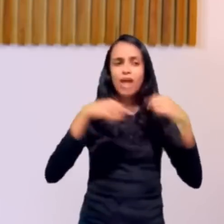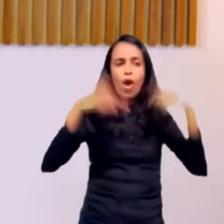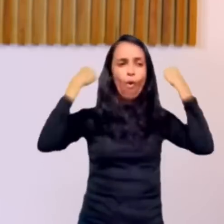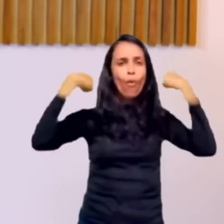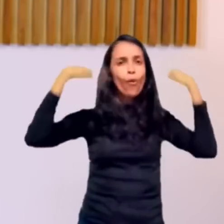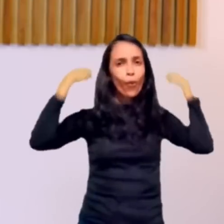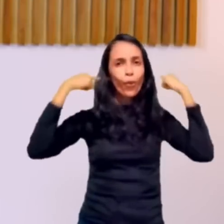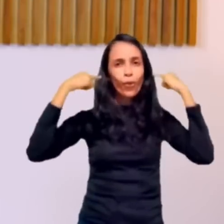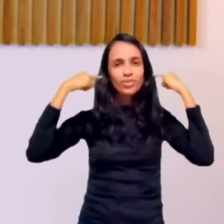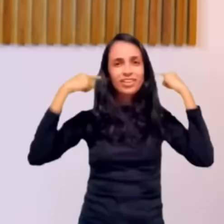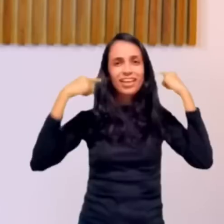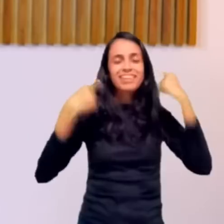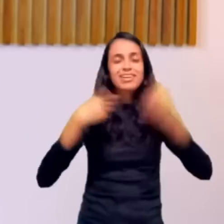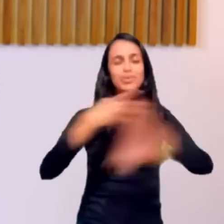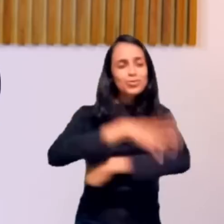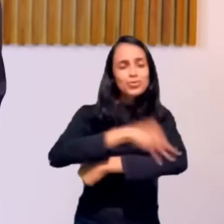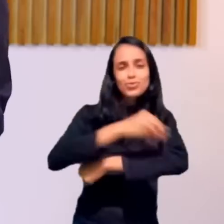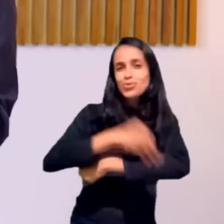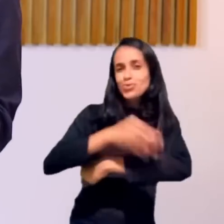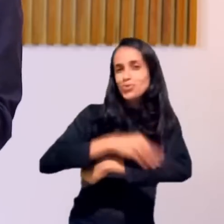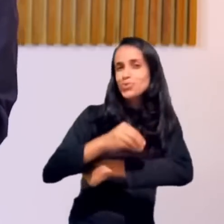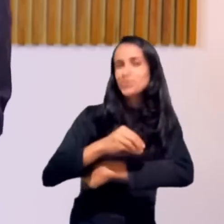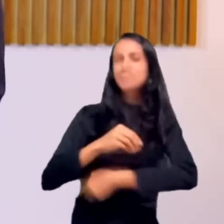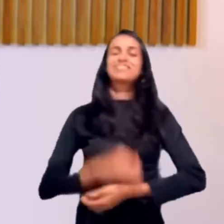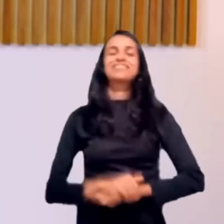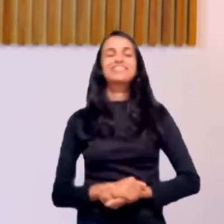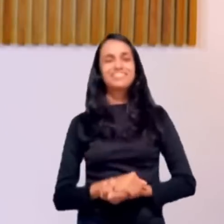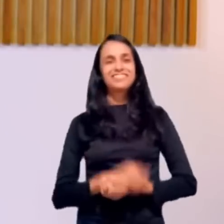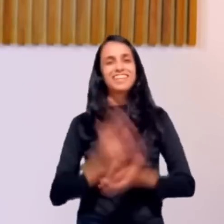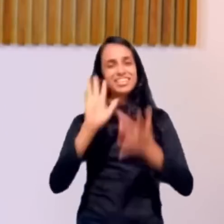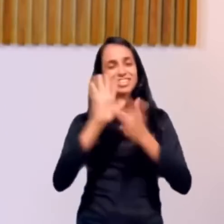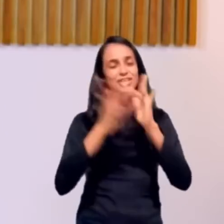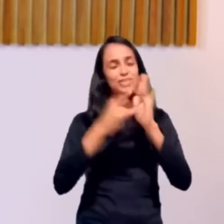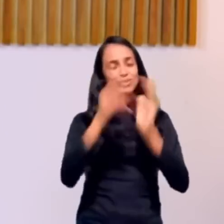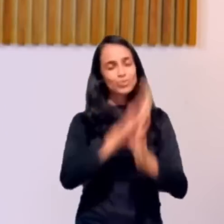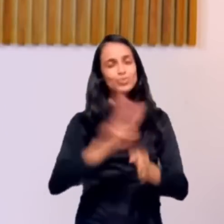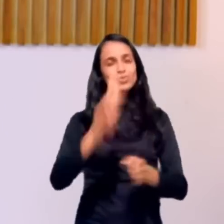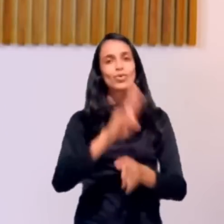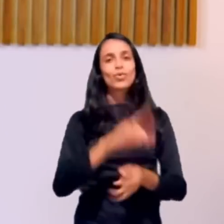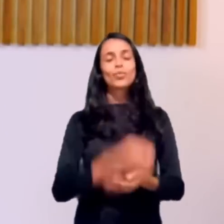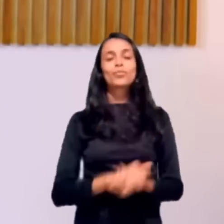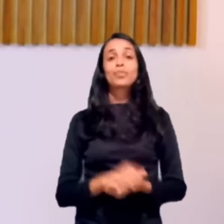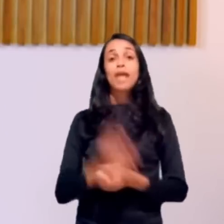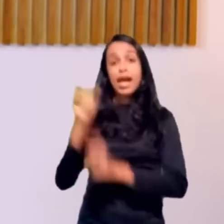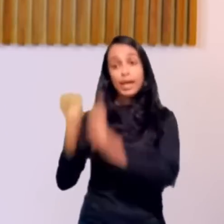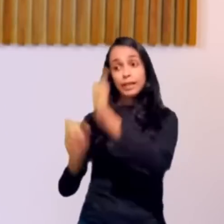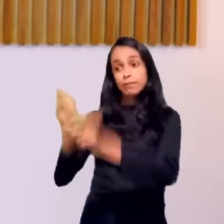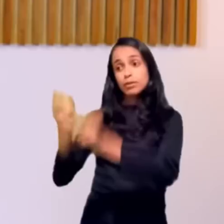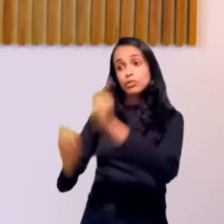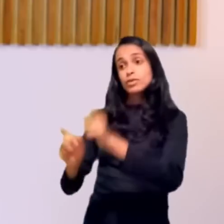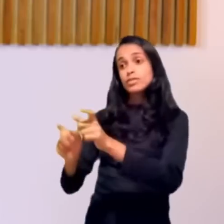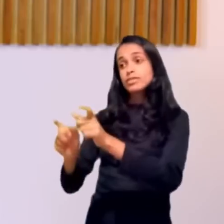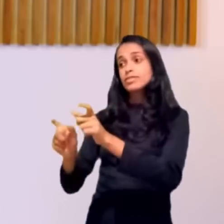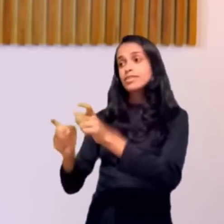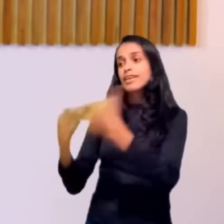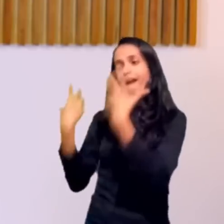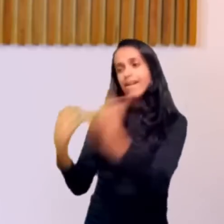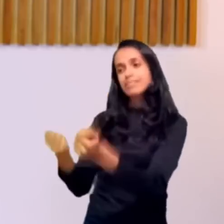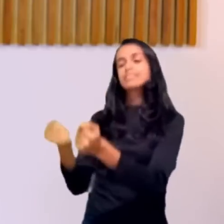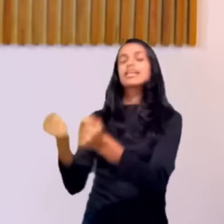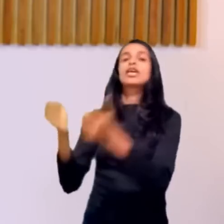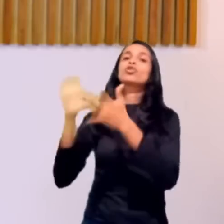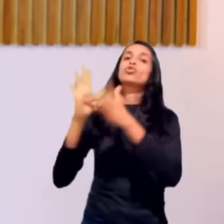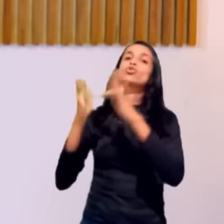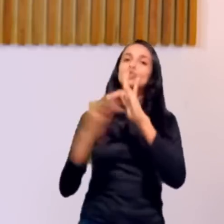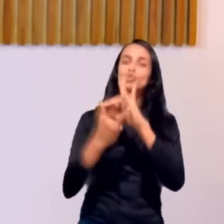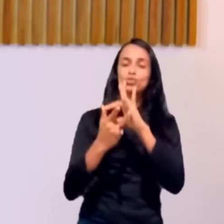recém-conversos, daquelas pessoas que seriam aderidas ao Evangelho. E Pedro deveria então abrir a Bíblia para essas